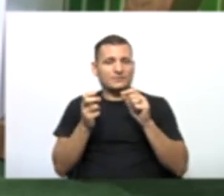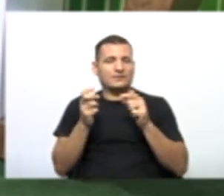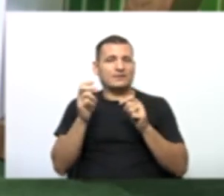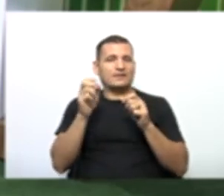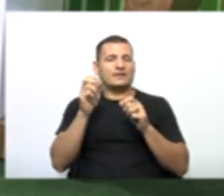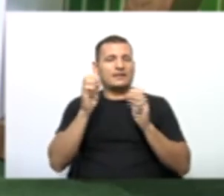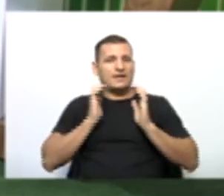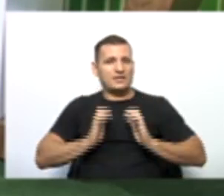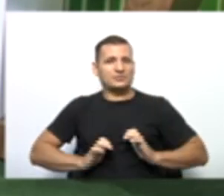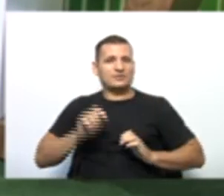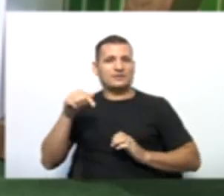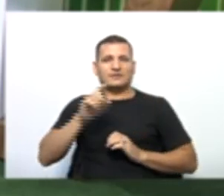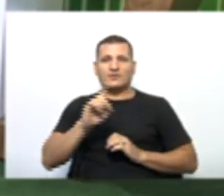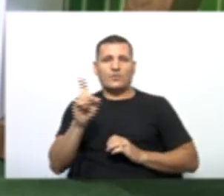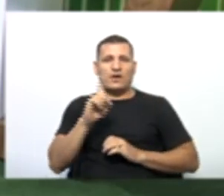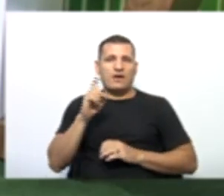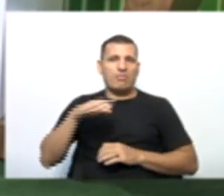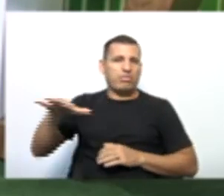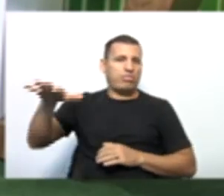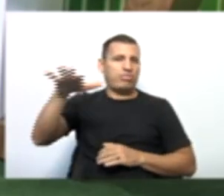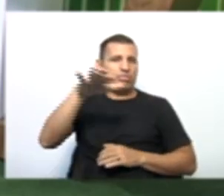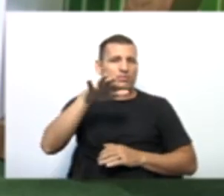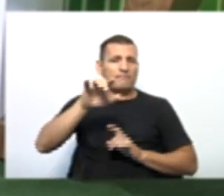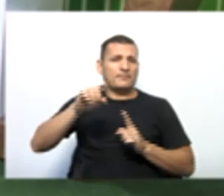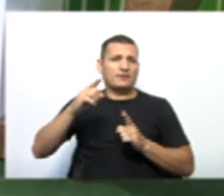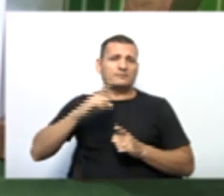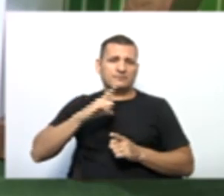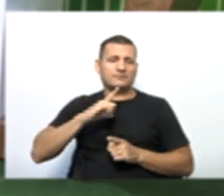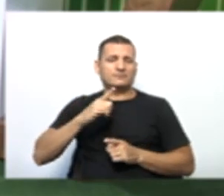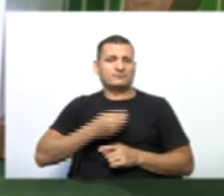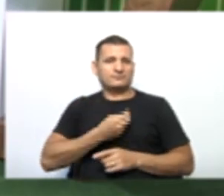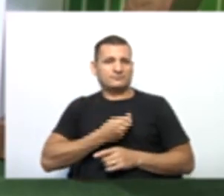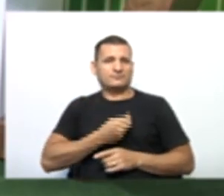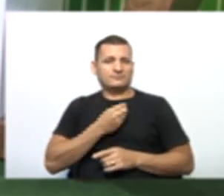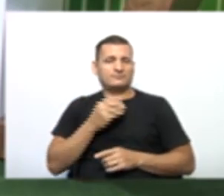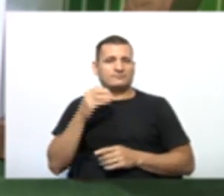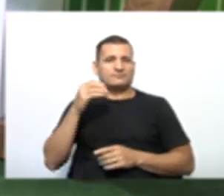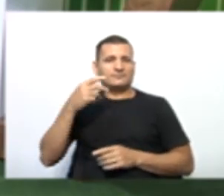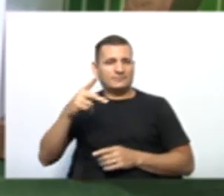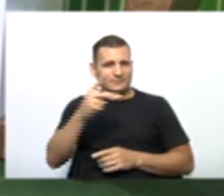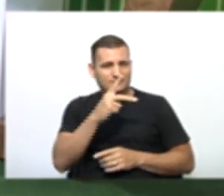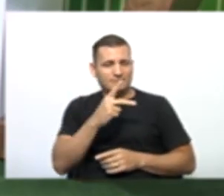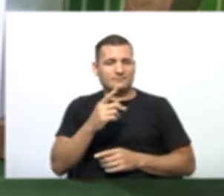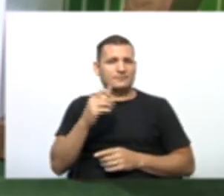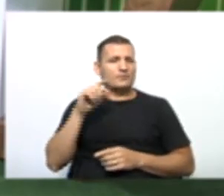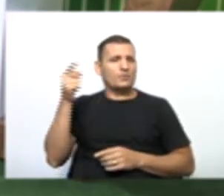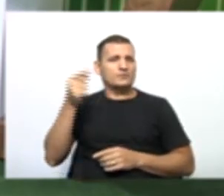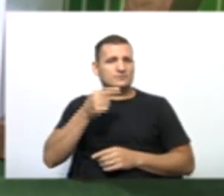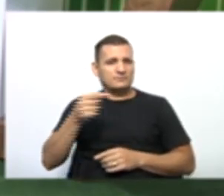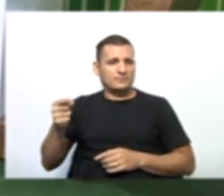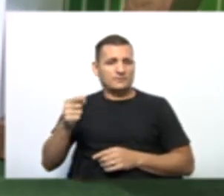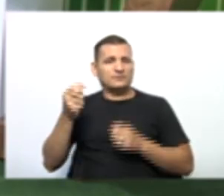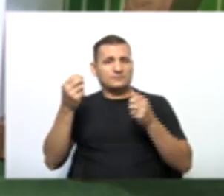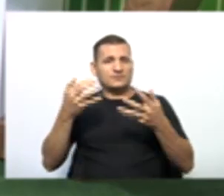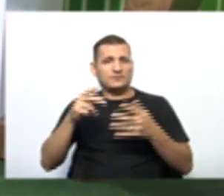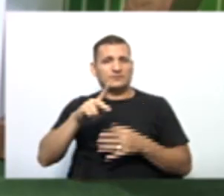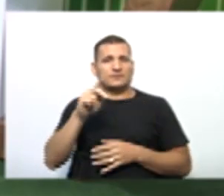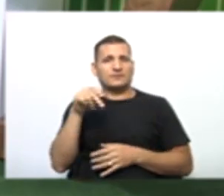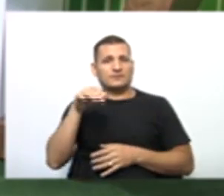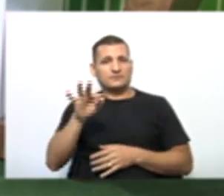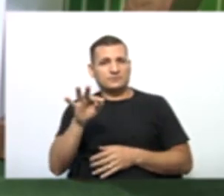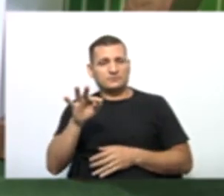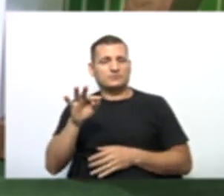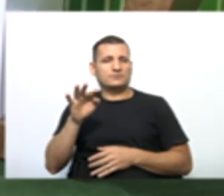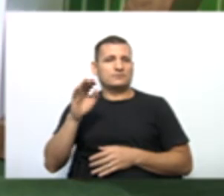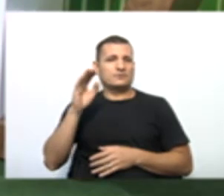no espaço, mas são coisas concretas que a gente vive no dia a dia. Semana que vem nós voltamos agora com utilitarismo e ética kantiana, 2